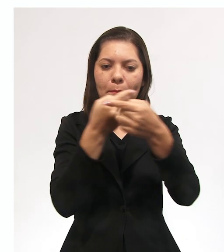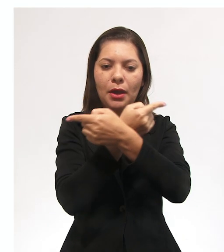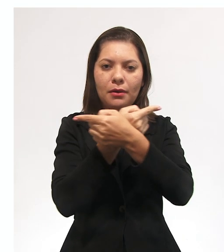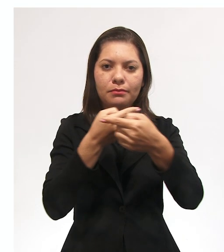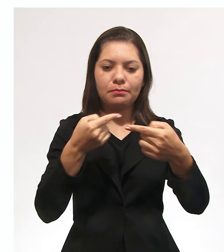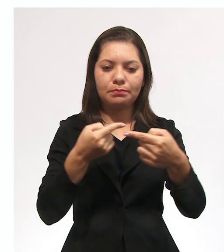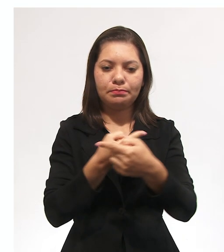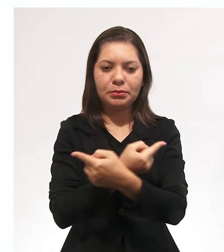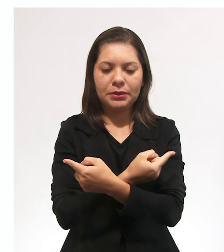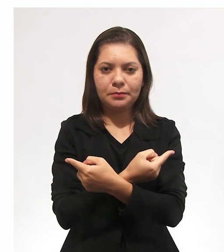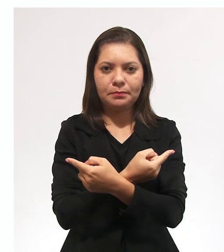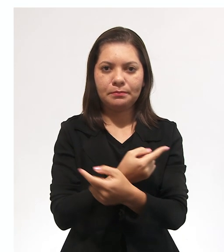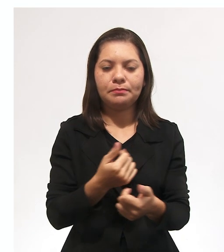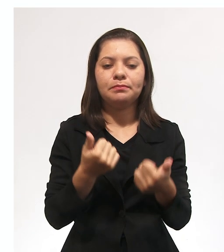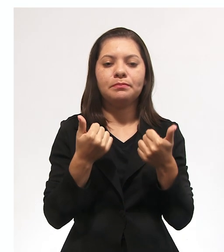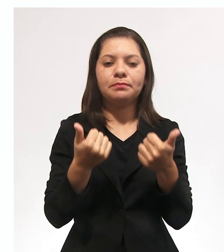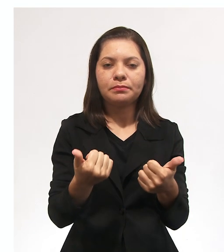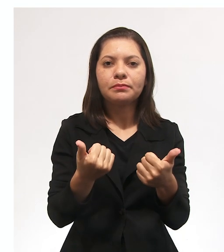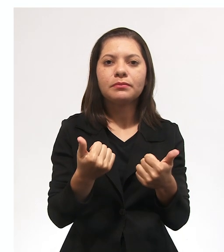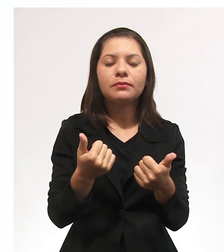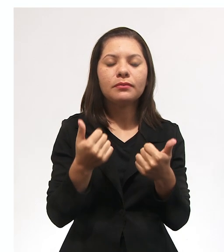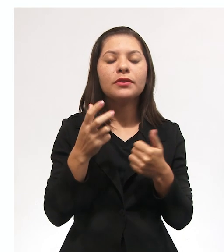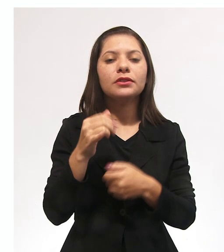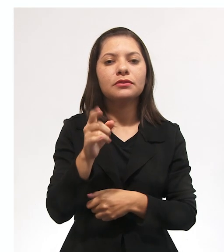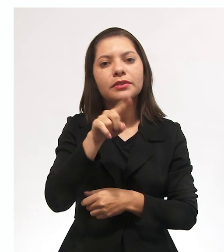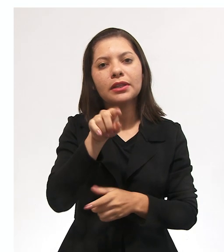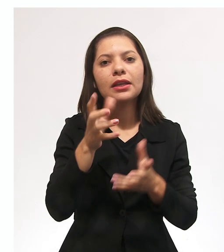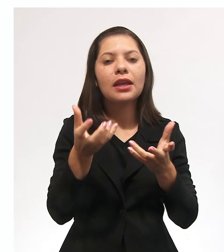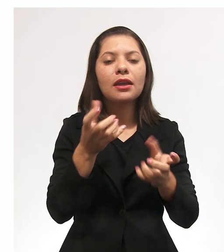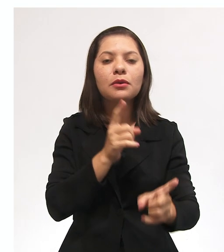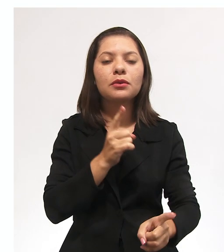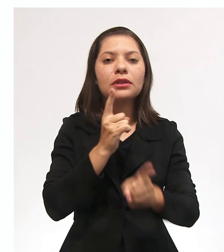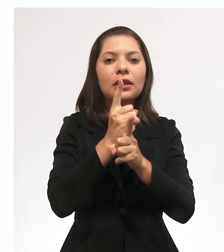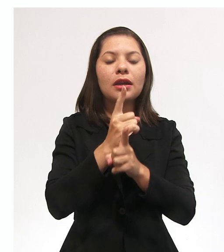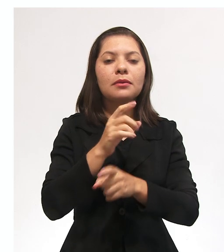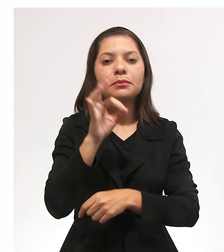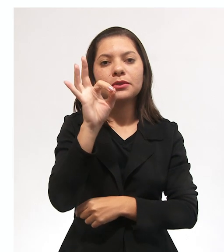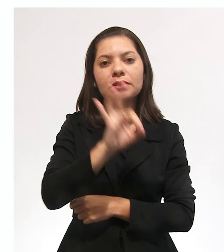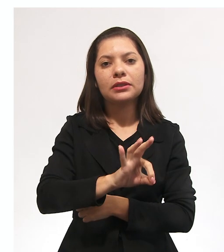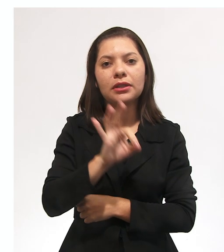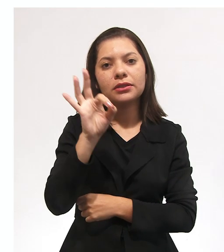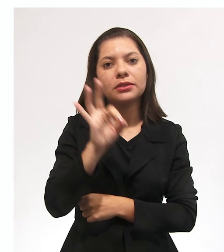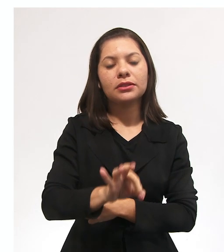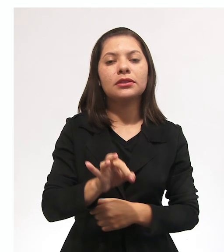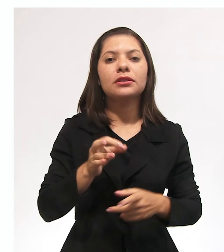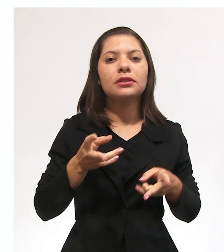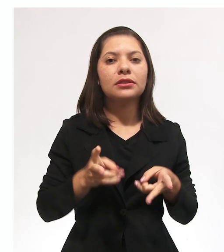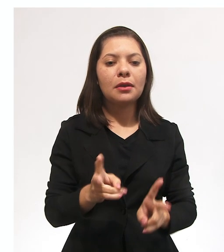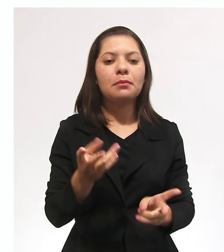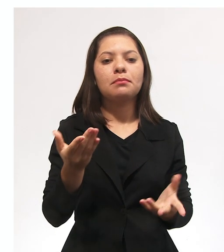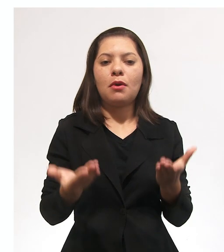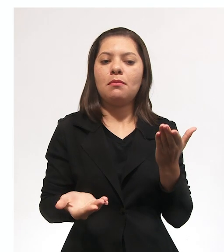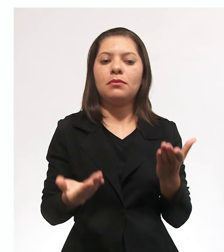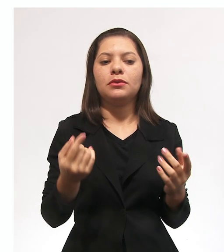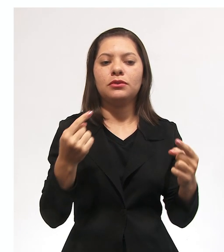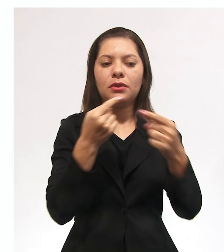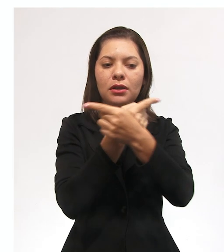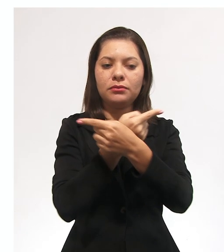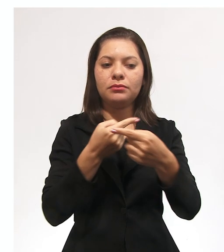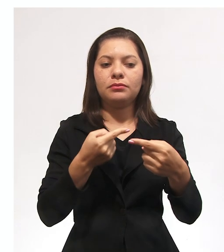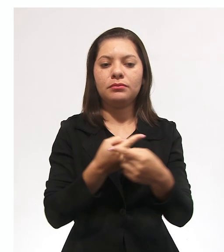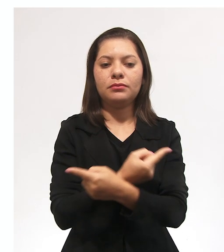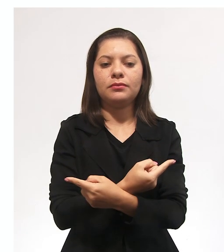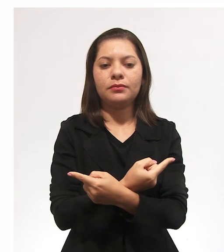estamos falando de uma regra de 3 para achar porcentagem, para calcular porcentagem, elas sempre vão ser diretamente proporcionais,